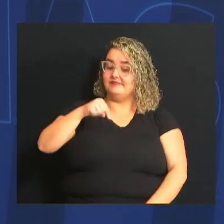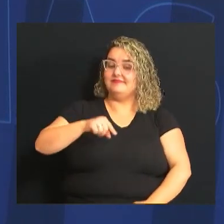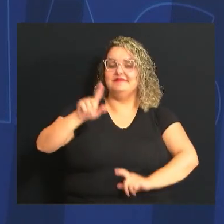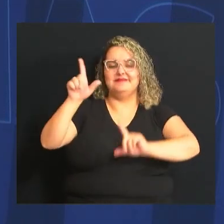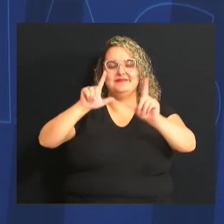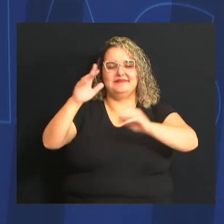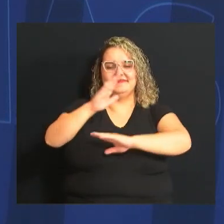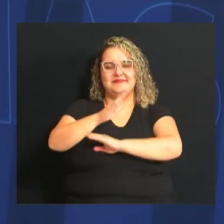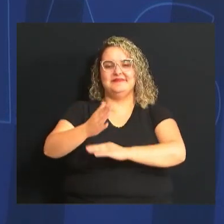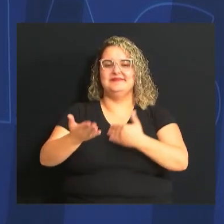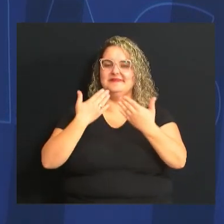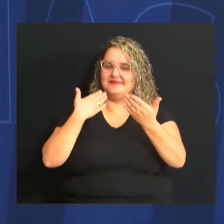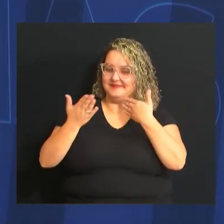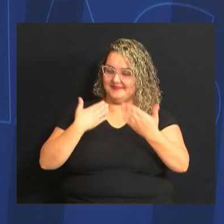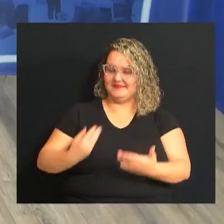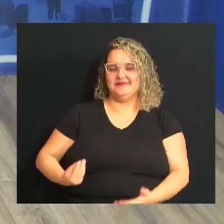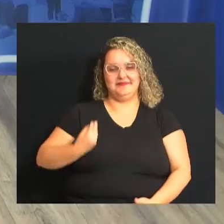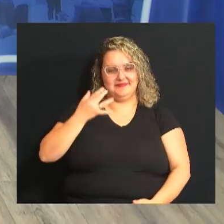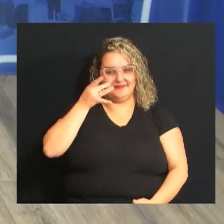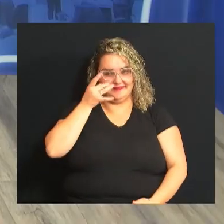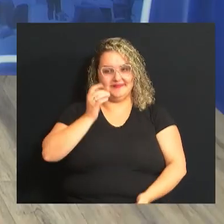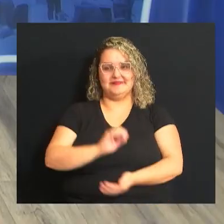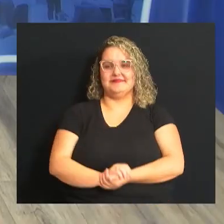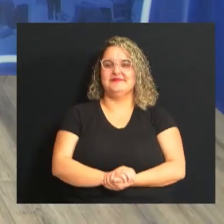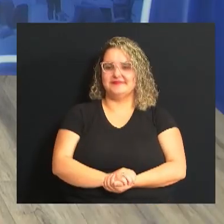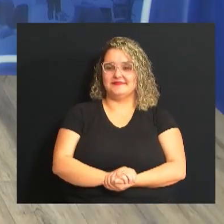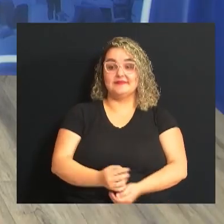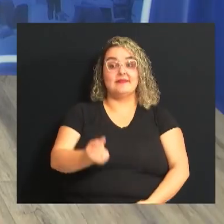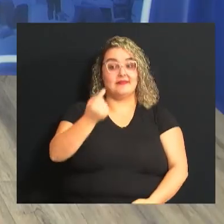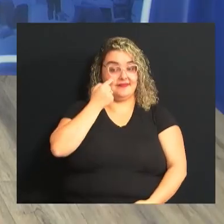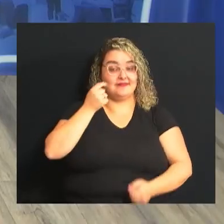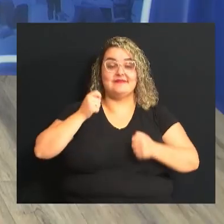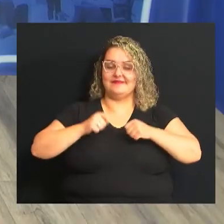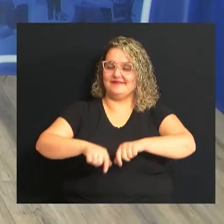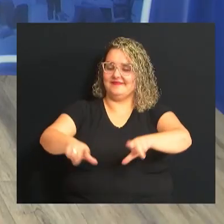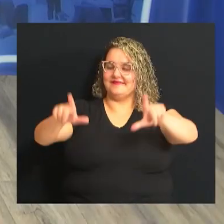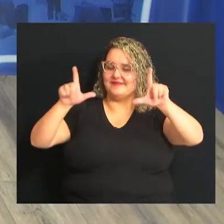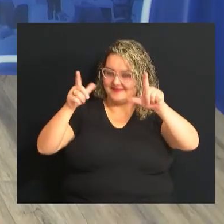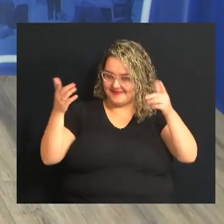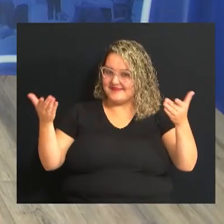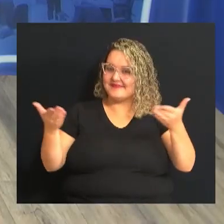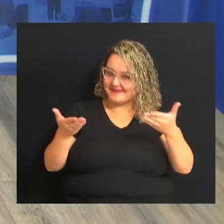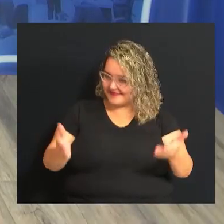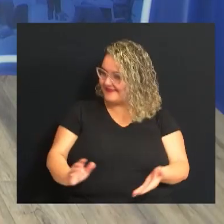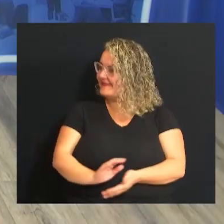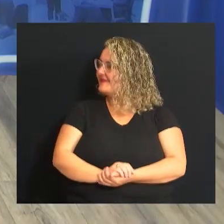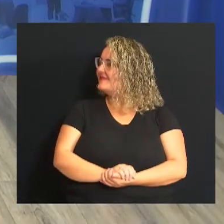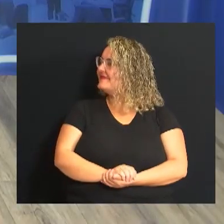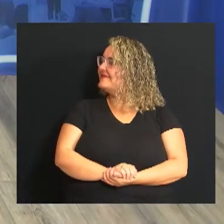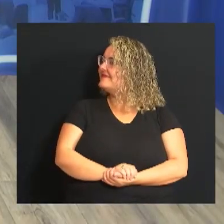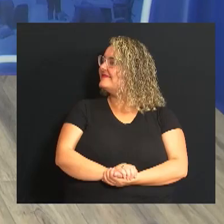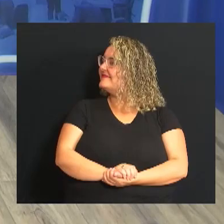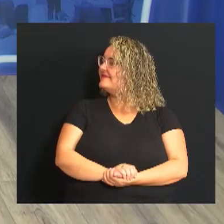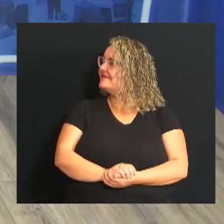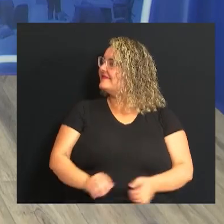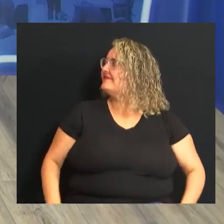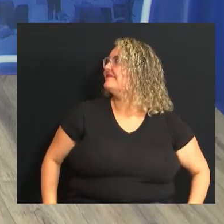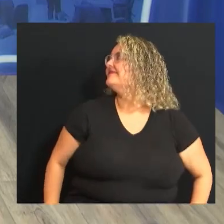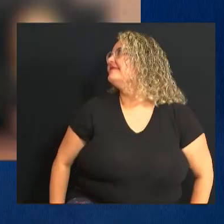que a gente conversa ao vivo. Confira a partir de agora os destaques de hoje.